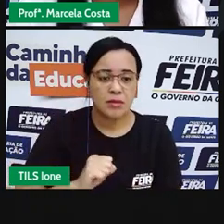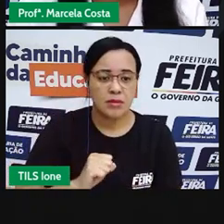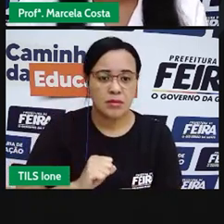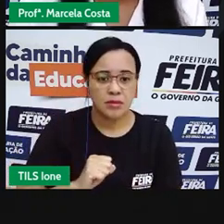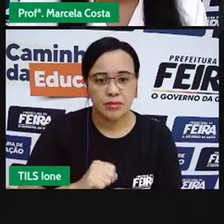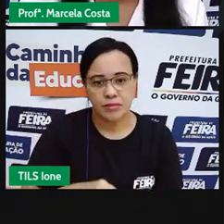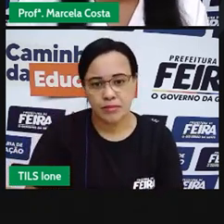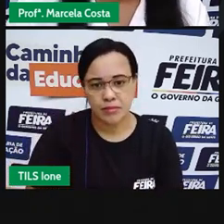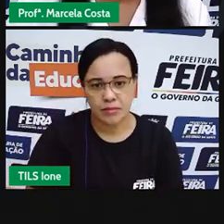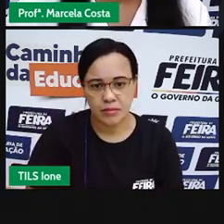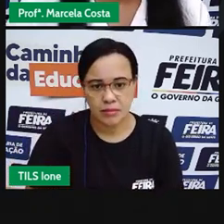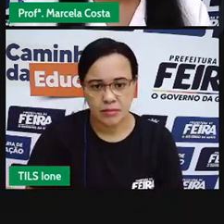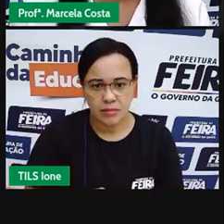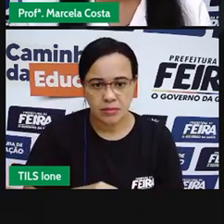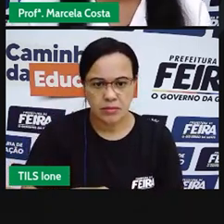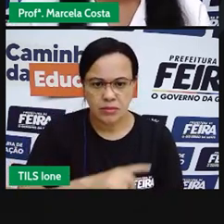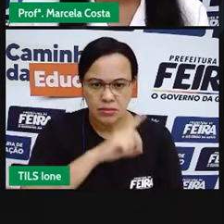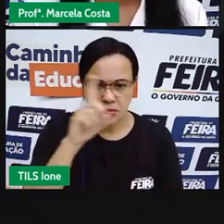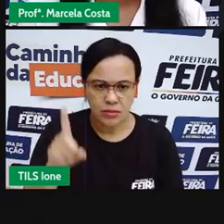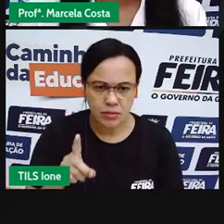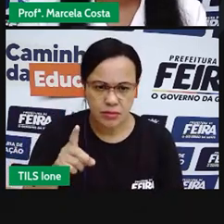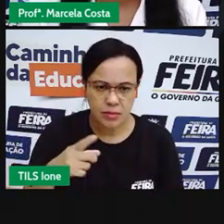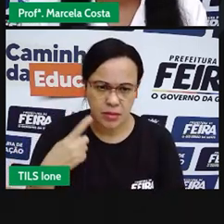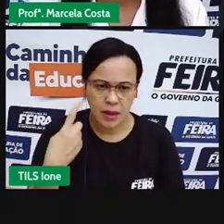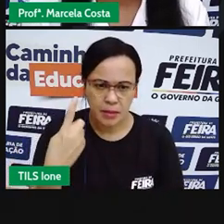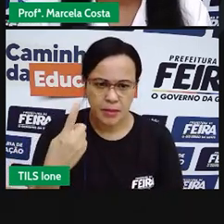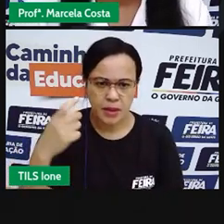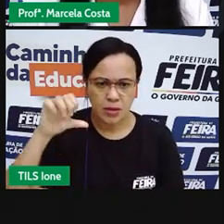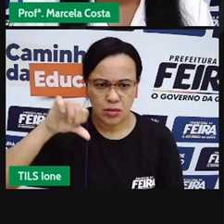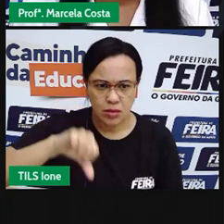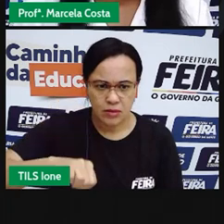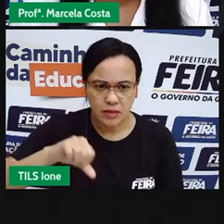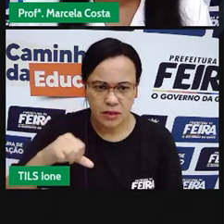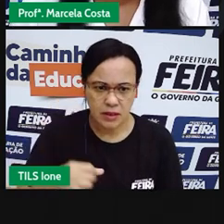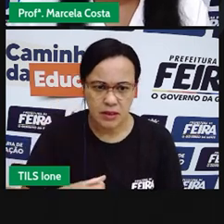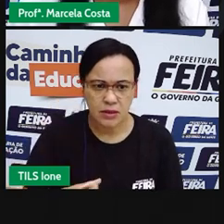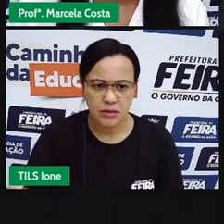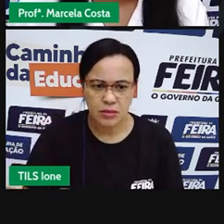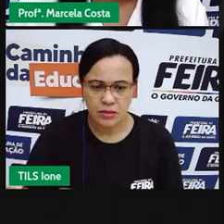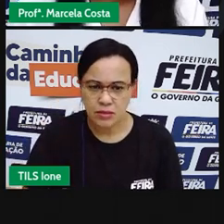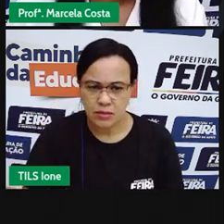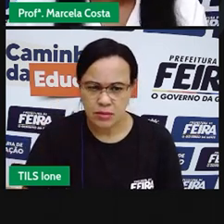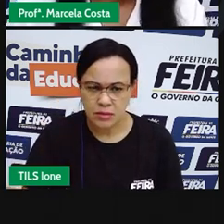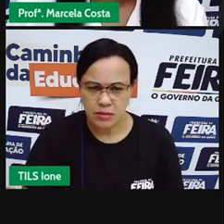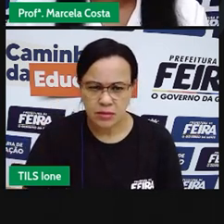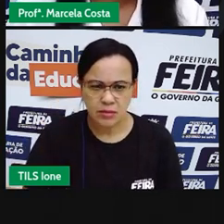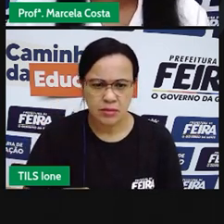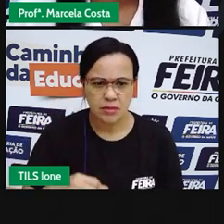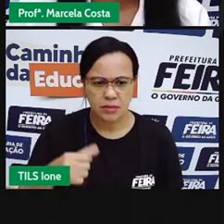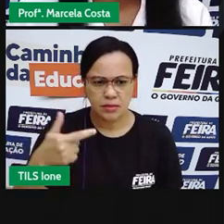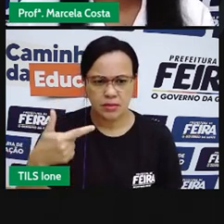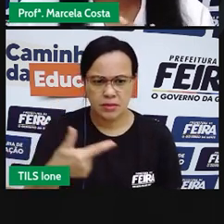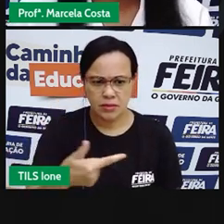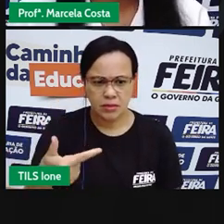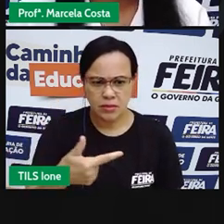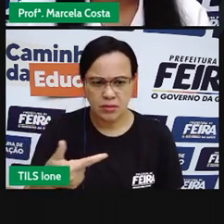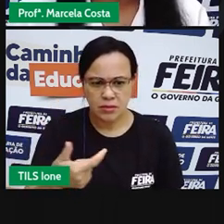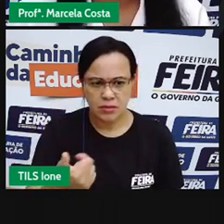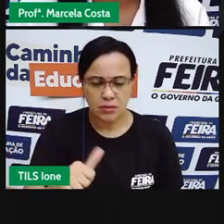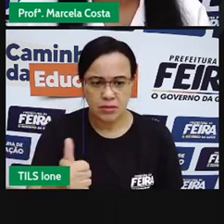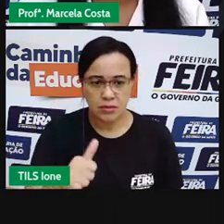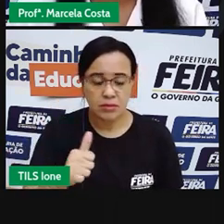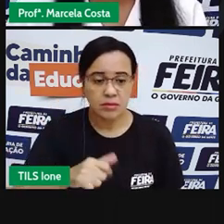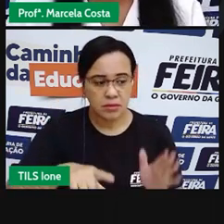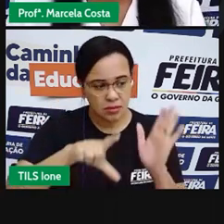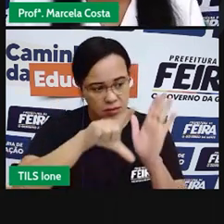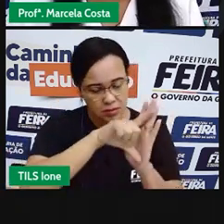1992. Então, a gente observa, criançada, que a lei do silêncio, nessa